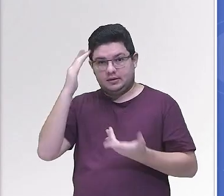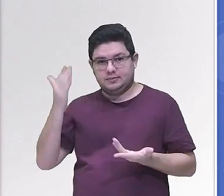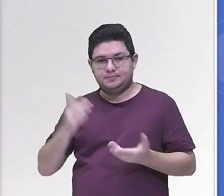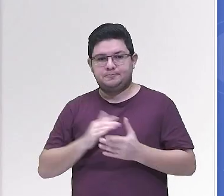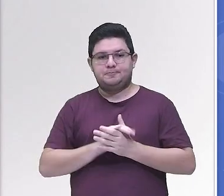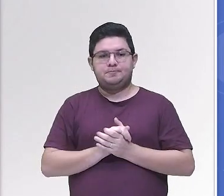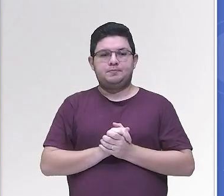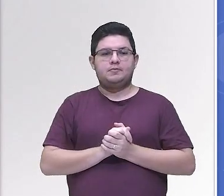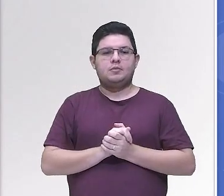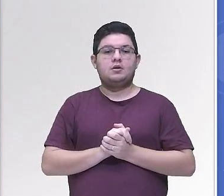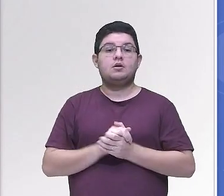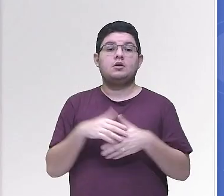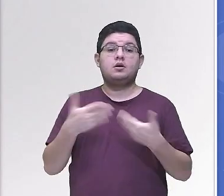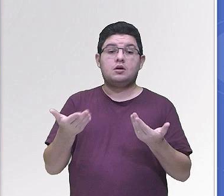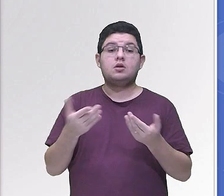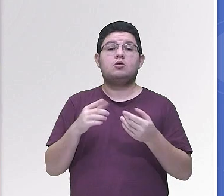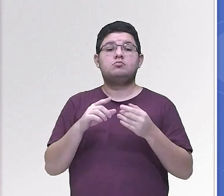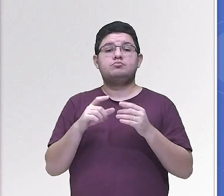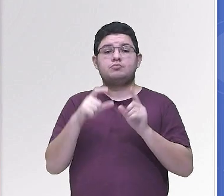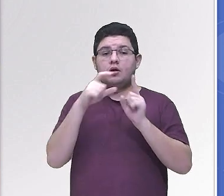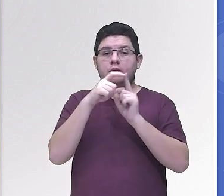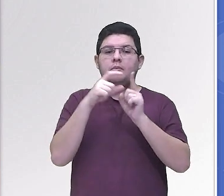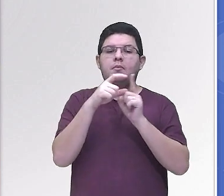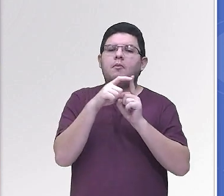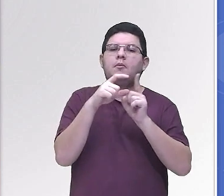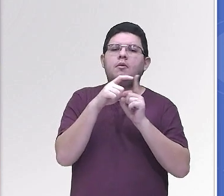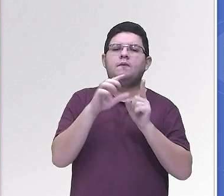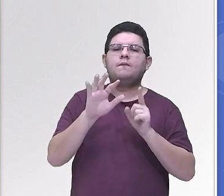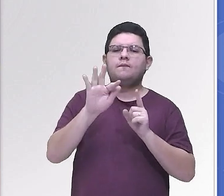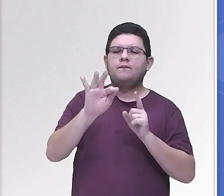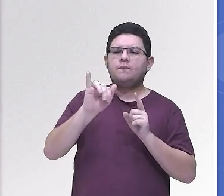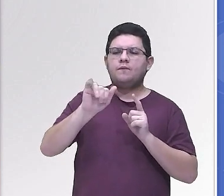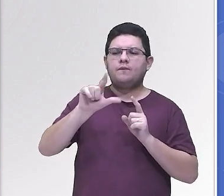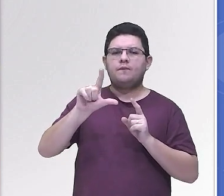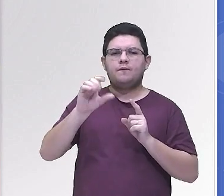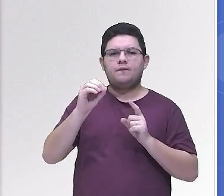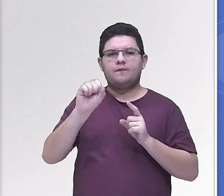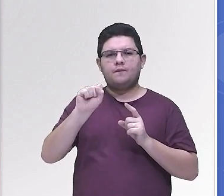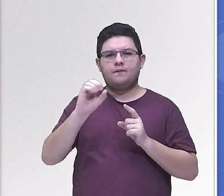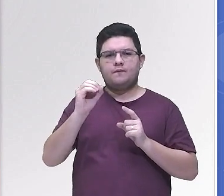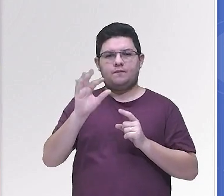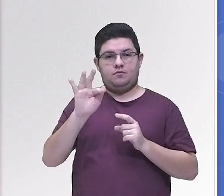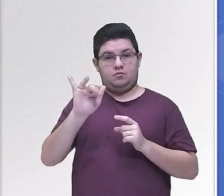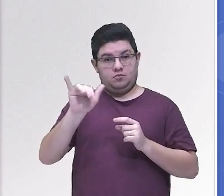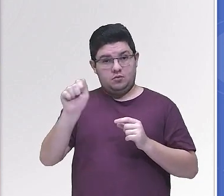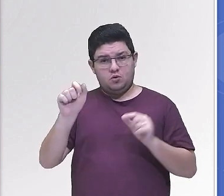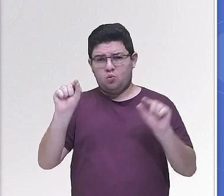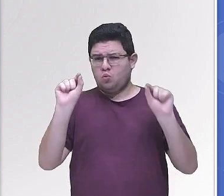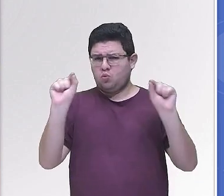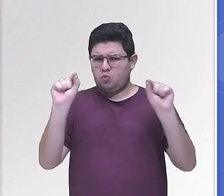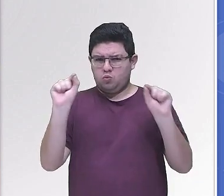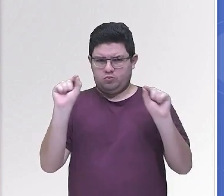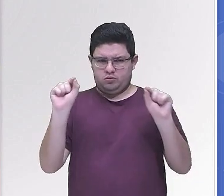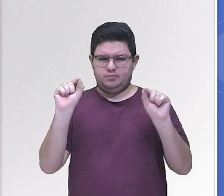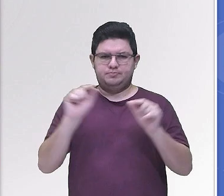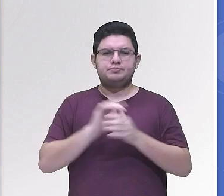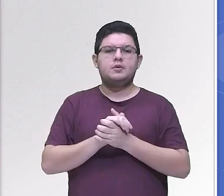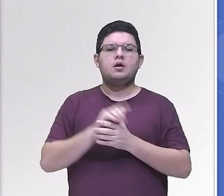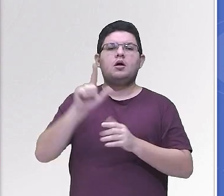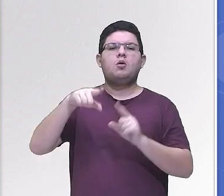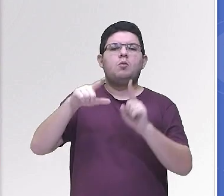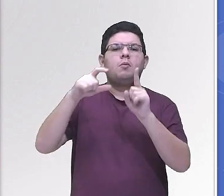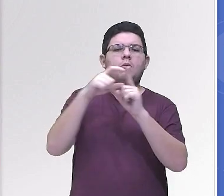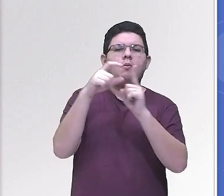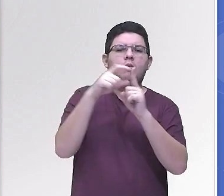é filosofia? Vamos partir daí, né, quem é do primeiro ano, a partir daí entender bem. A filosofia é uma palavra